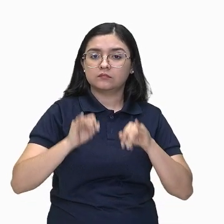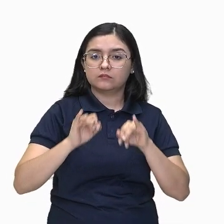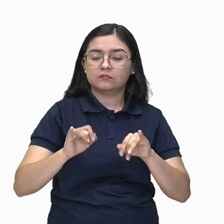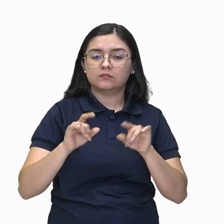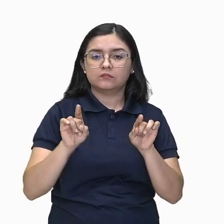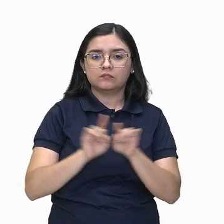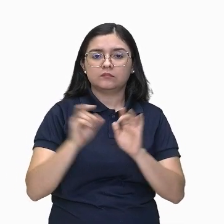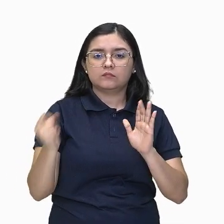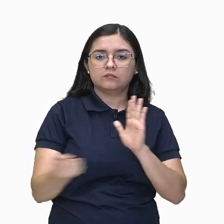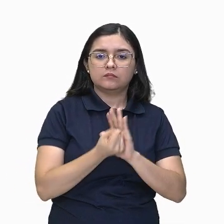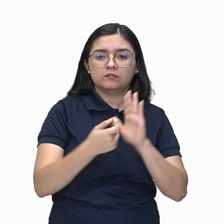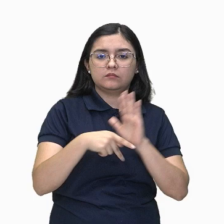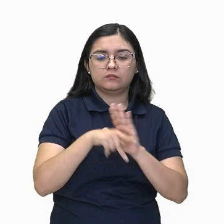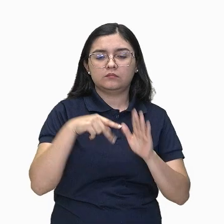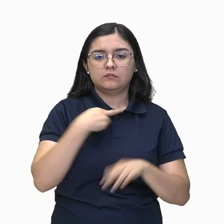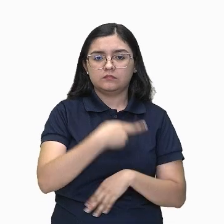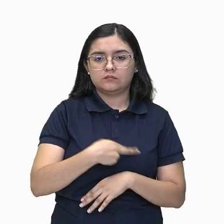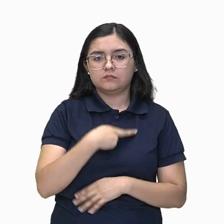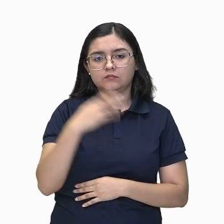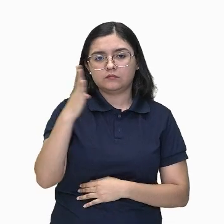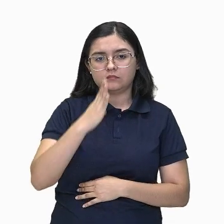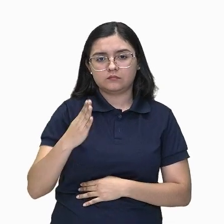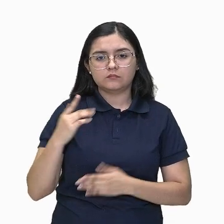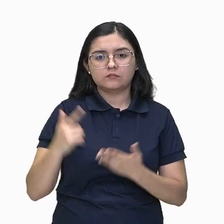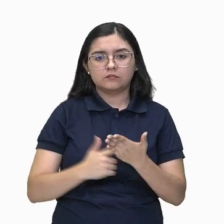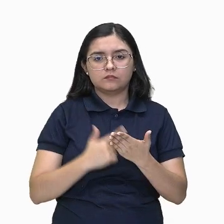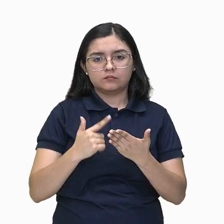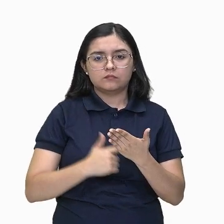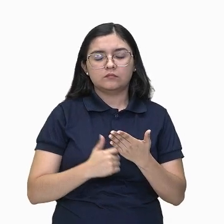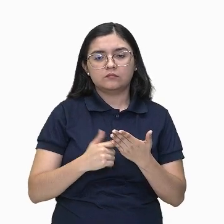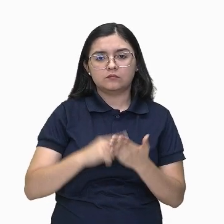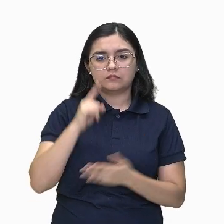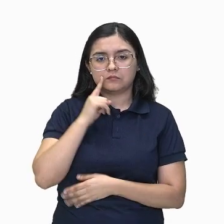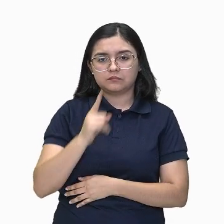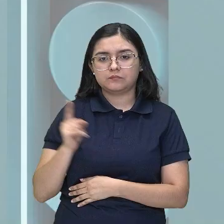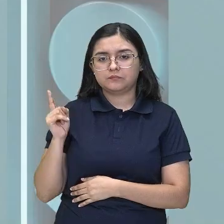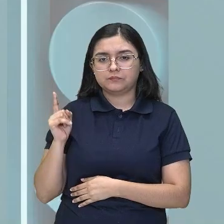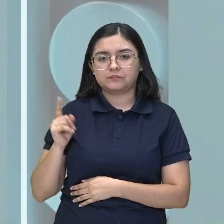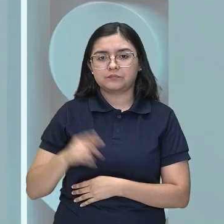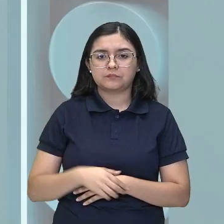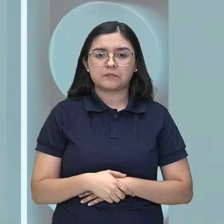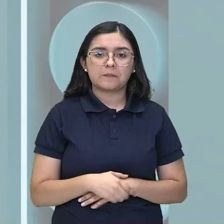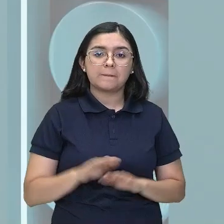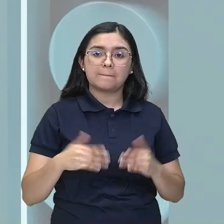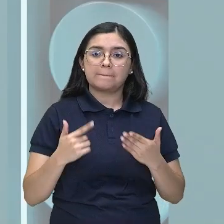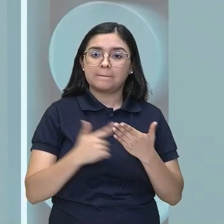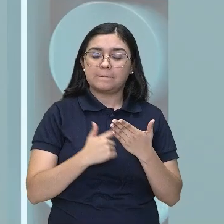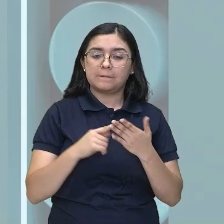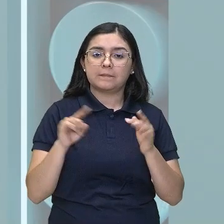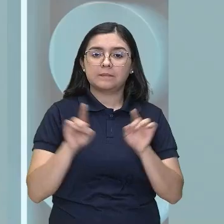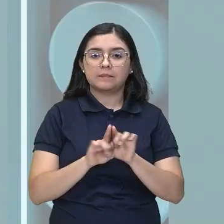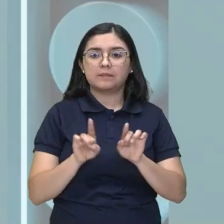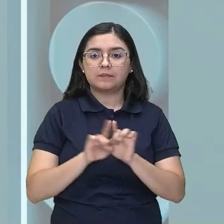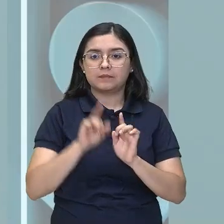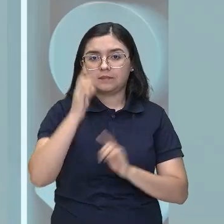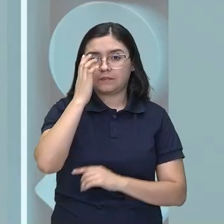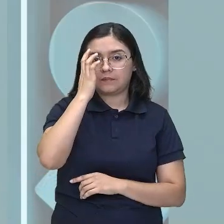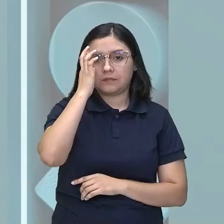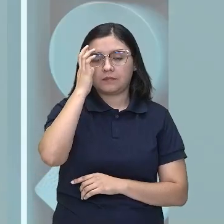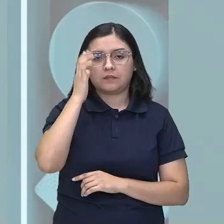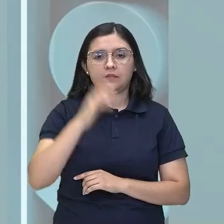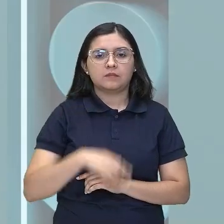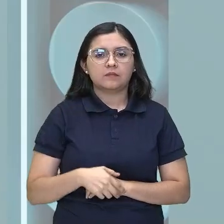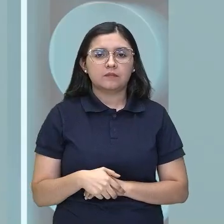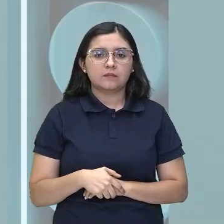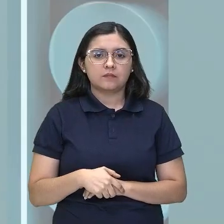esse marco do romantismo brasileiro, que é o livro Suspiros Poéticos e Saudades. É um livro, inclusive, que, como ele foi